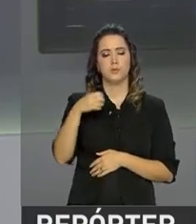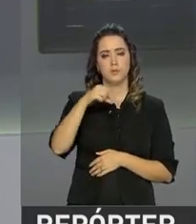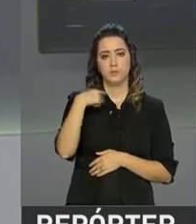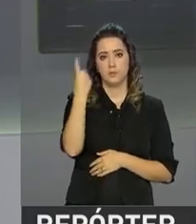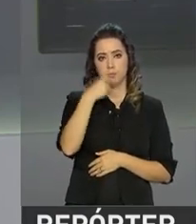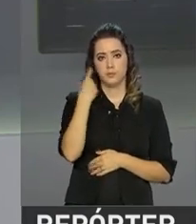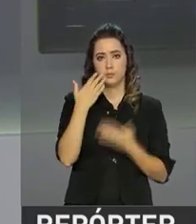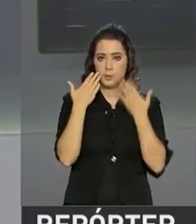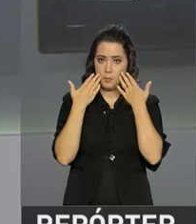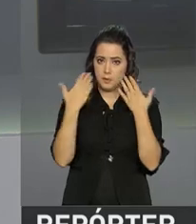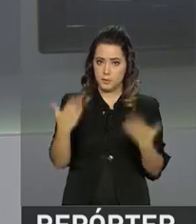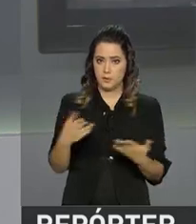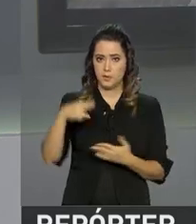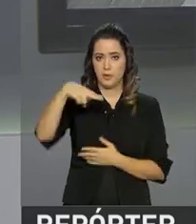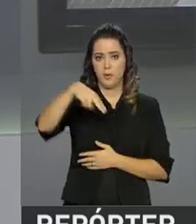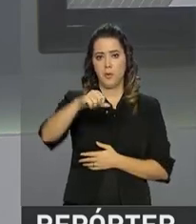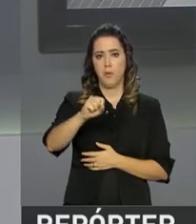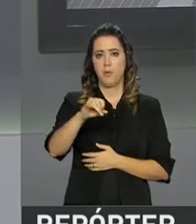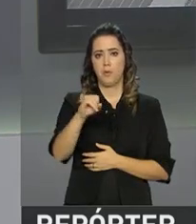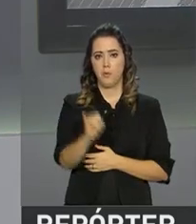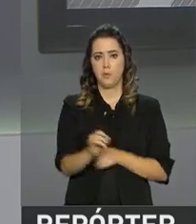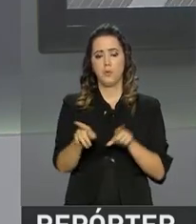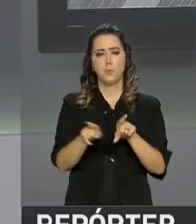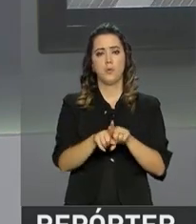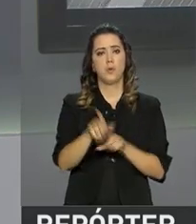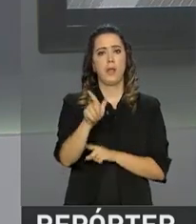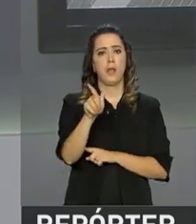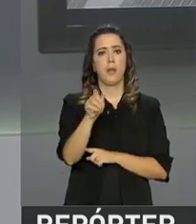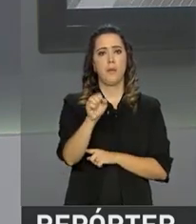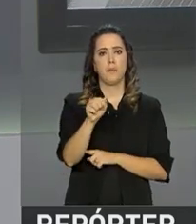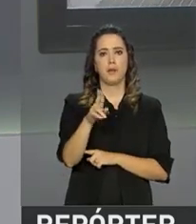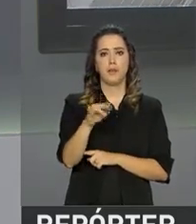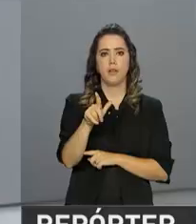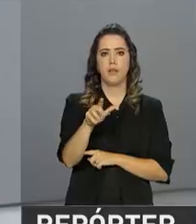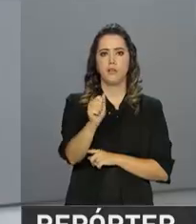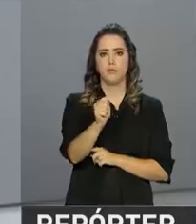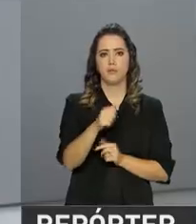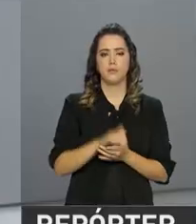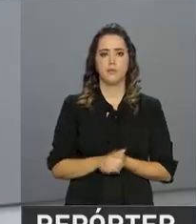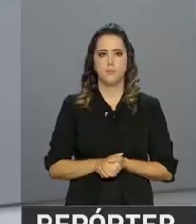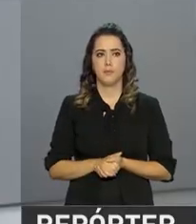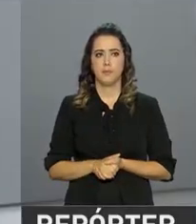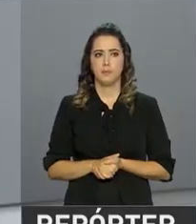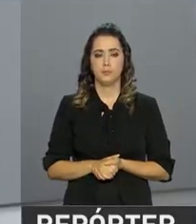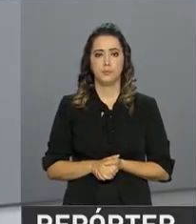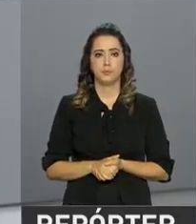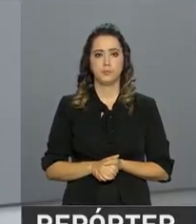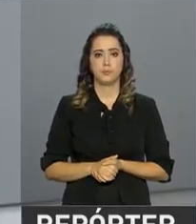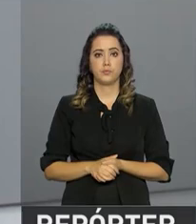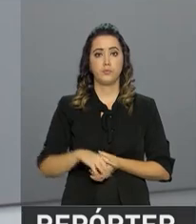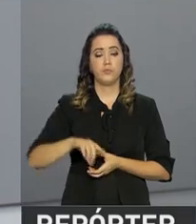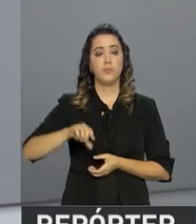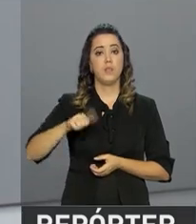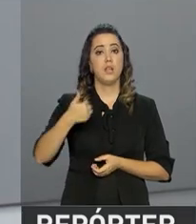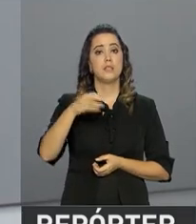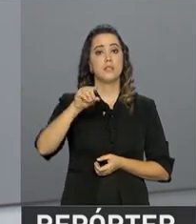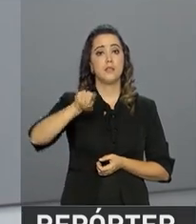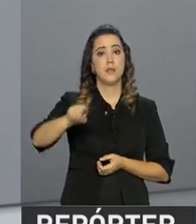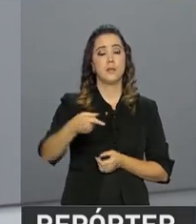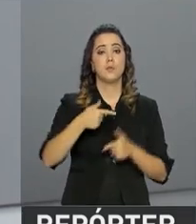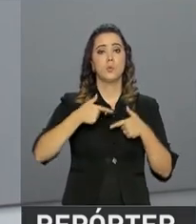horas na apresentação de hoje os jornalistas na sede brum e gabriela mentes cerca de 100 mil títulos de propriedade